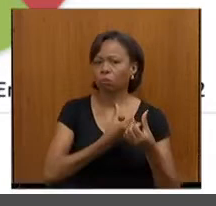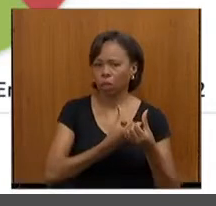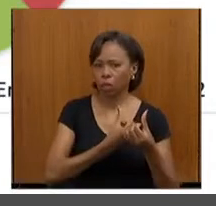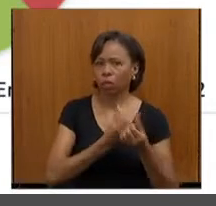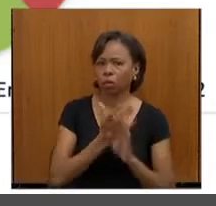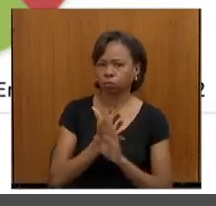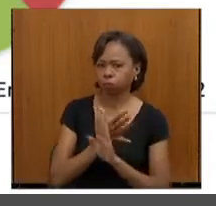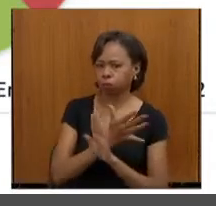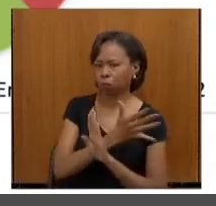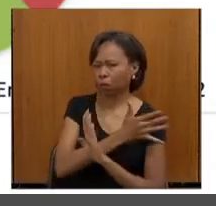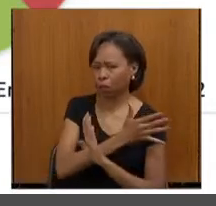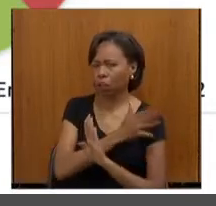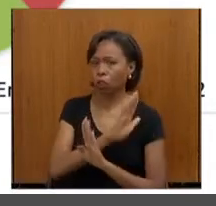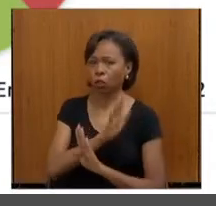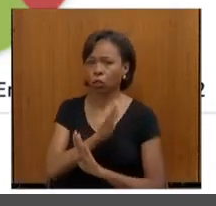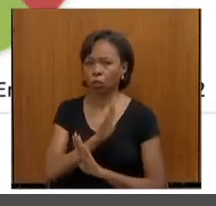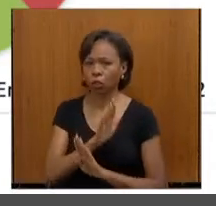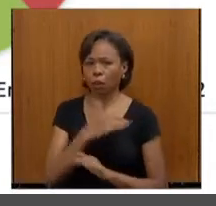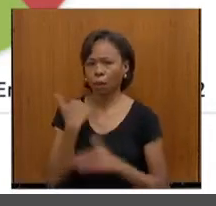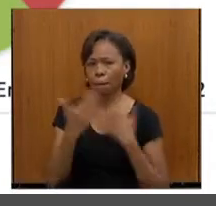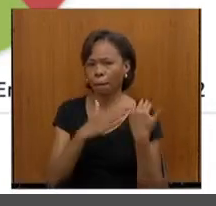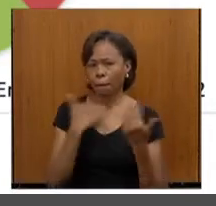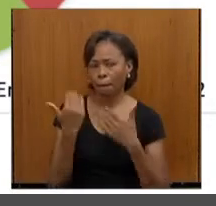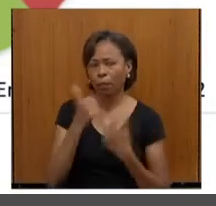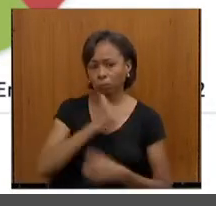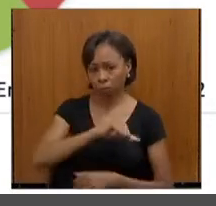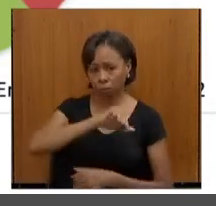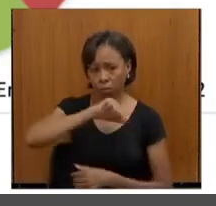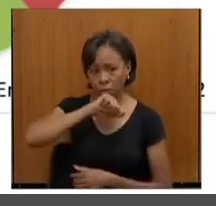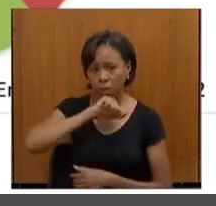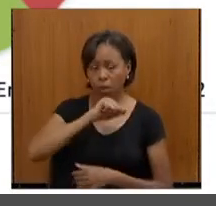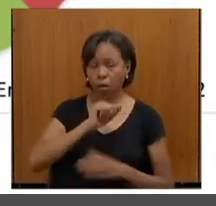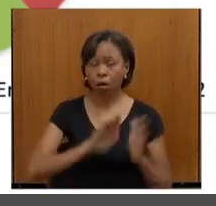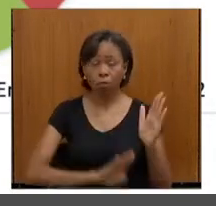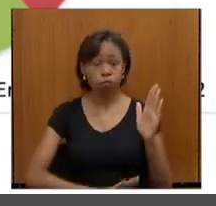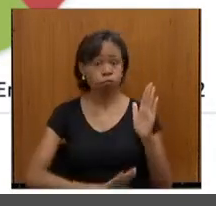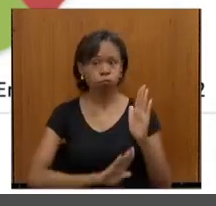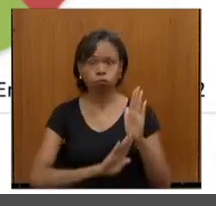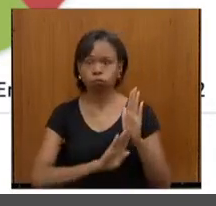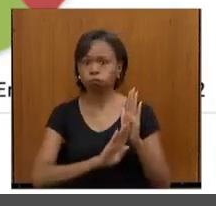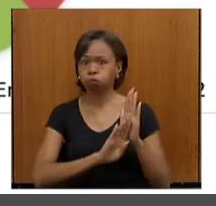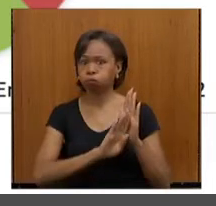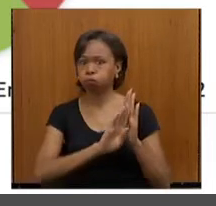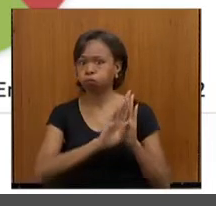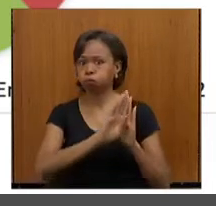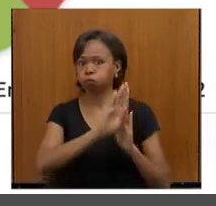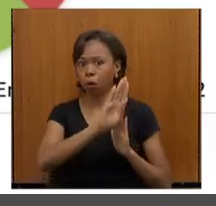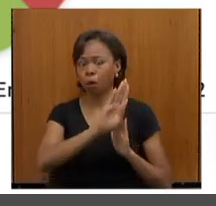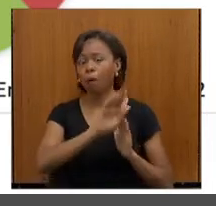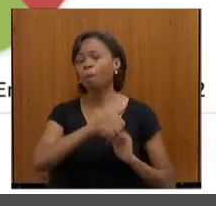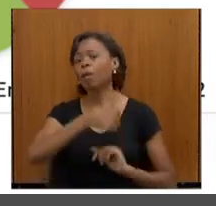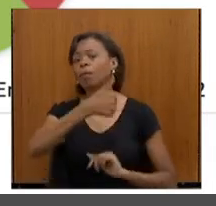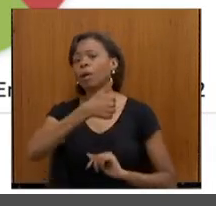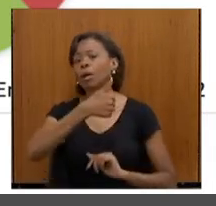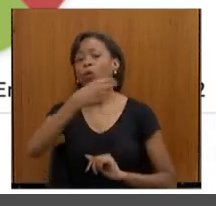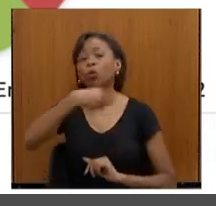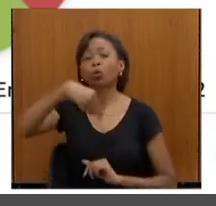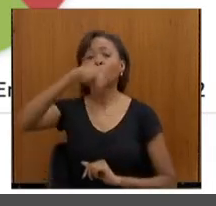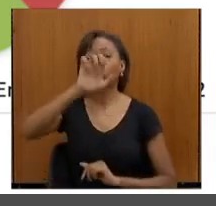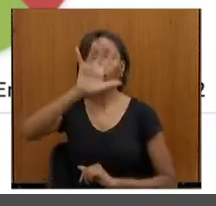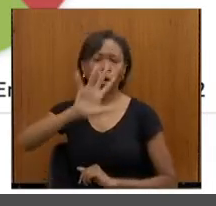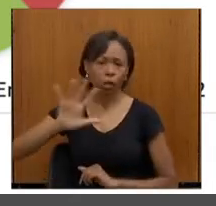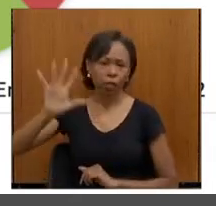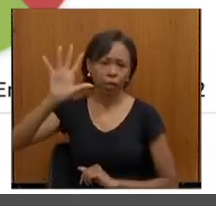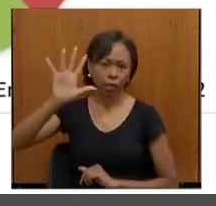maternos em números absolutos maiores, primeiro no Nordeste e em seguida